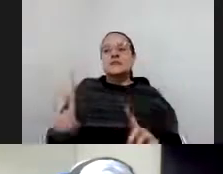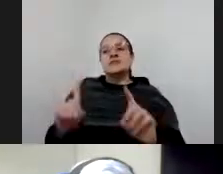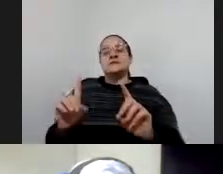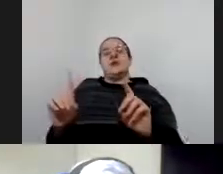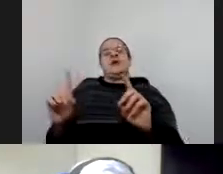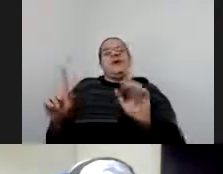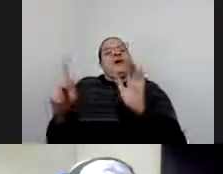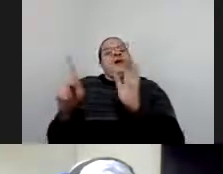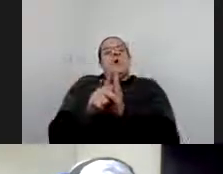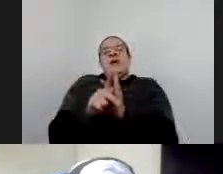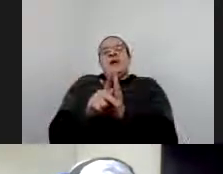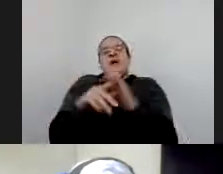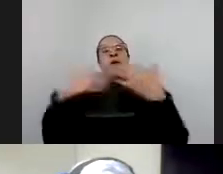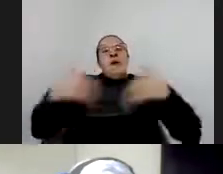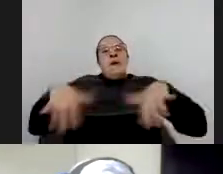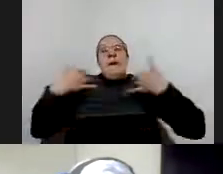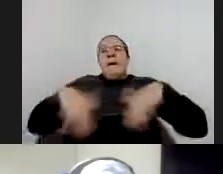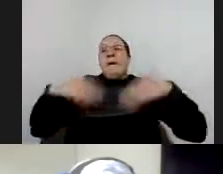comprometimentos, né? Então,